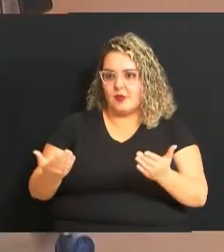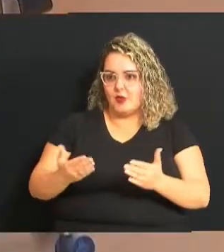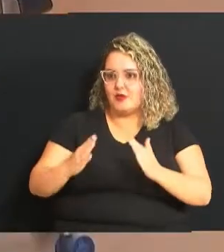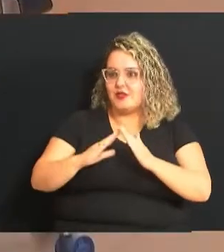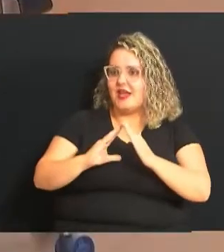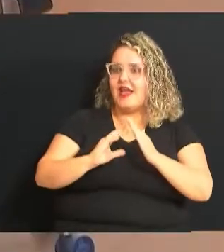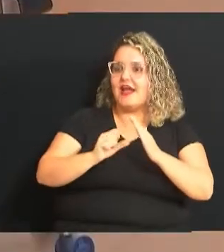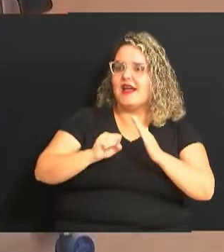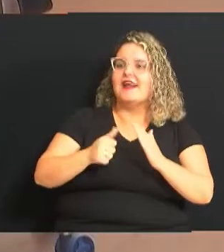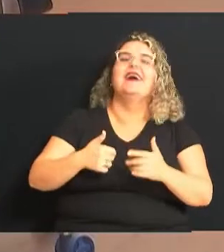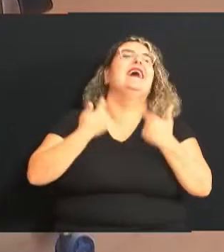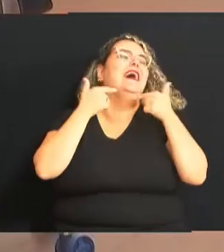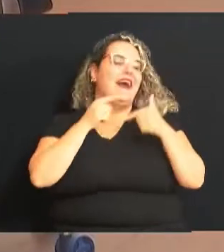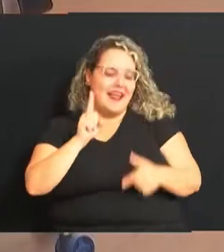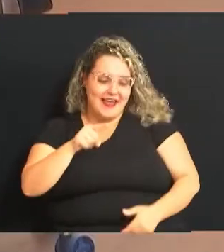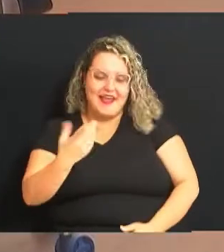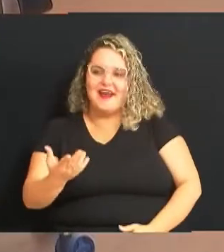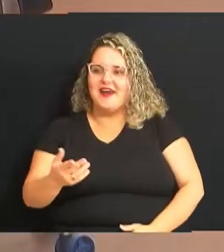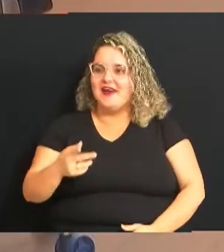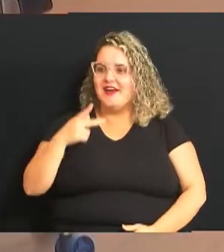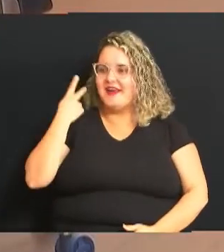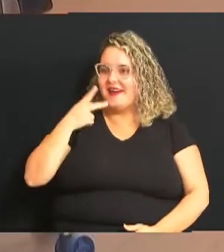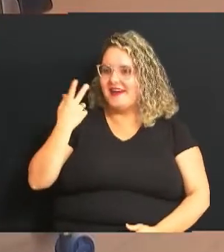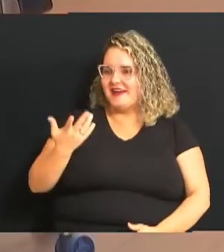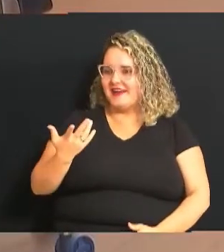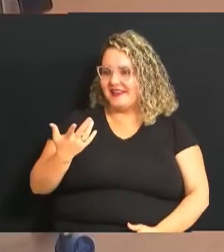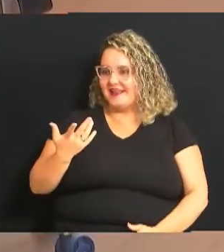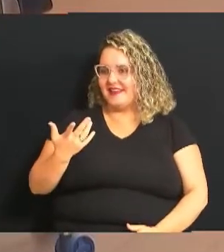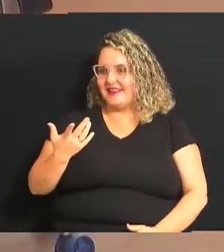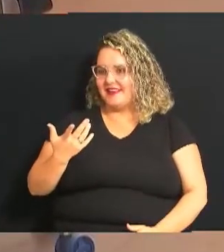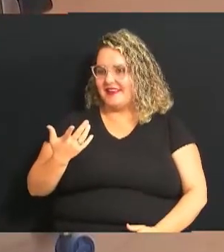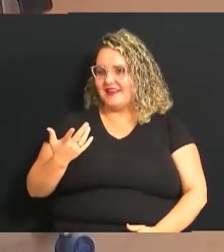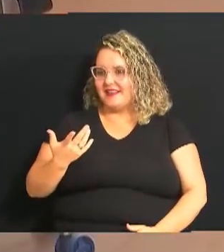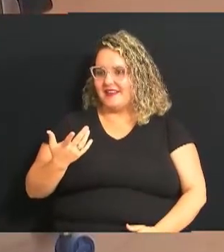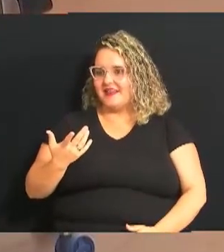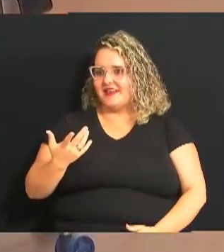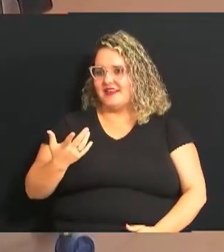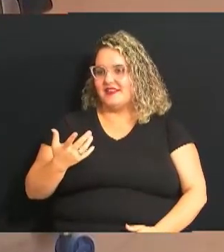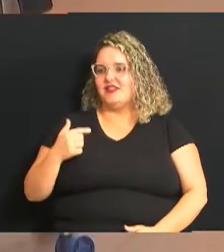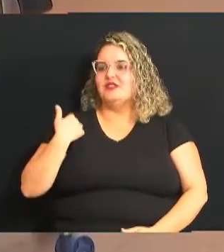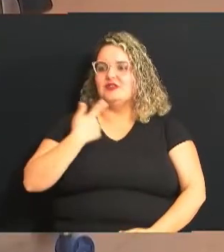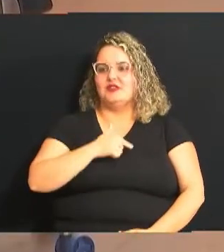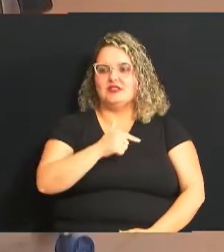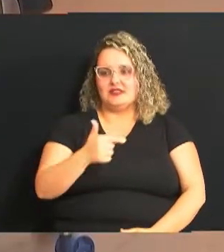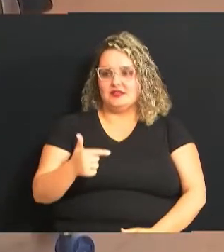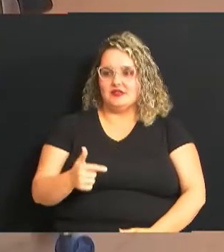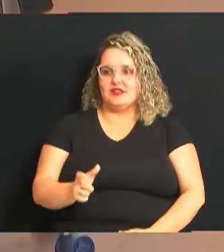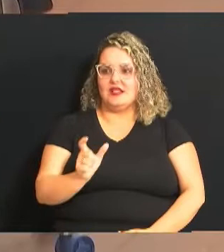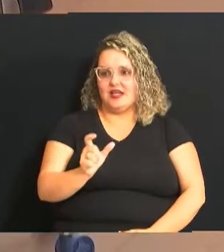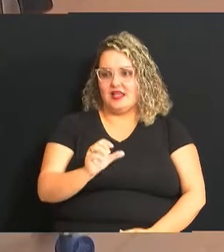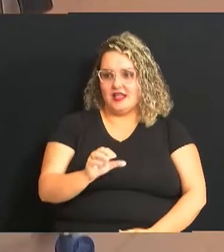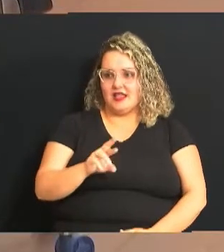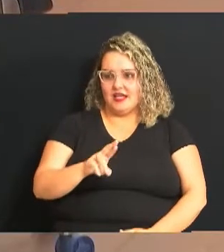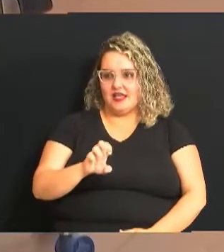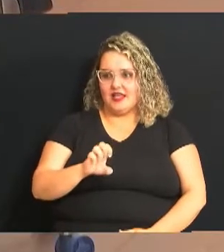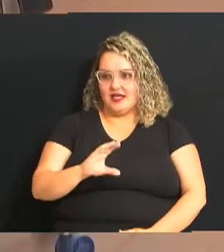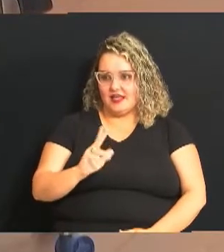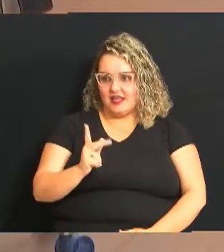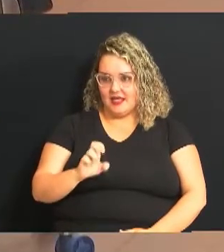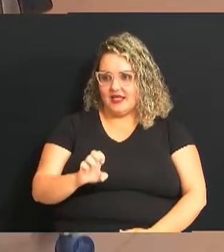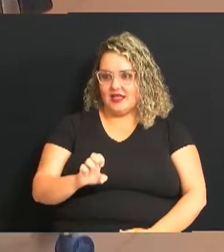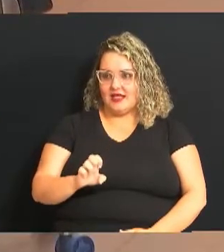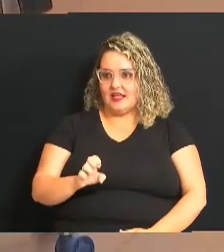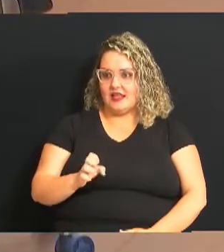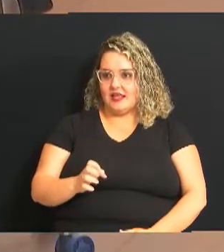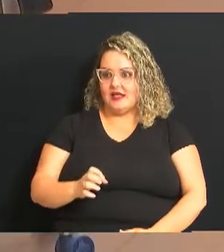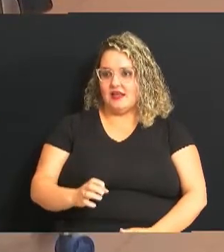O vereador já... Eu estou aqui, né? Nós não utilizamos a palavra creche. Casa do idoso. Na